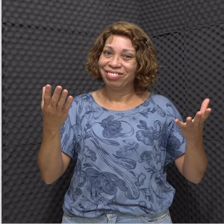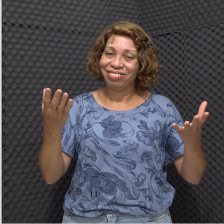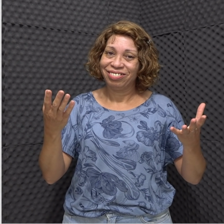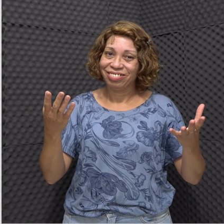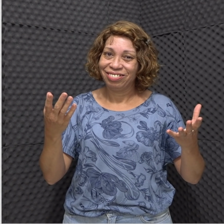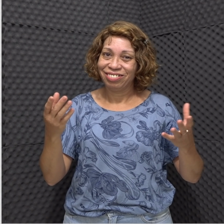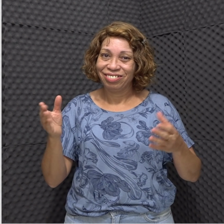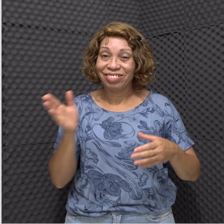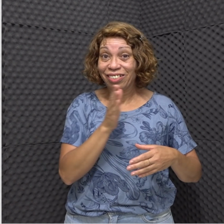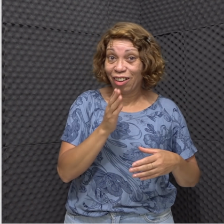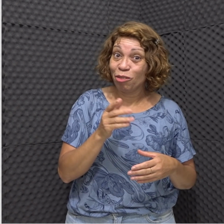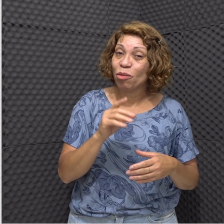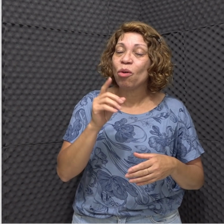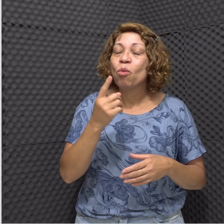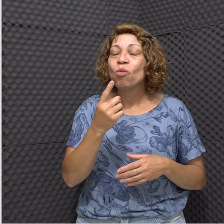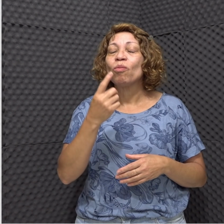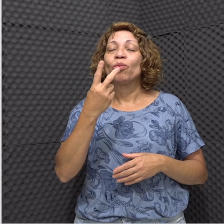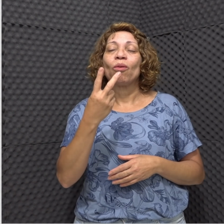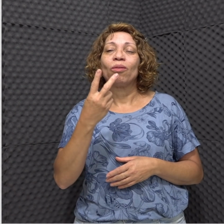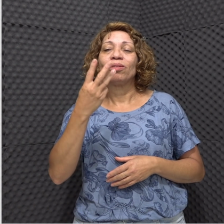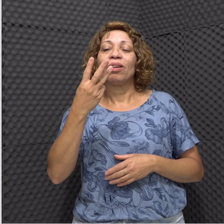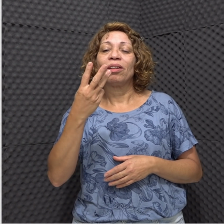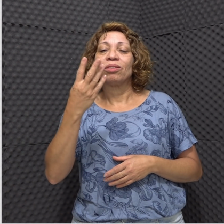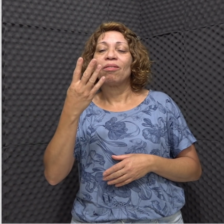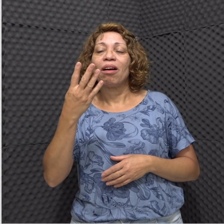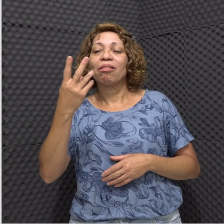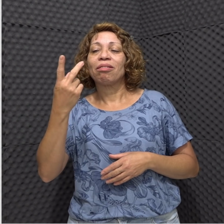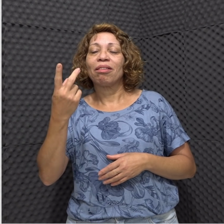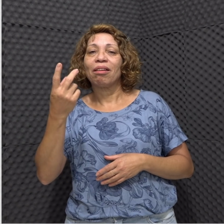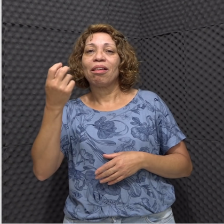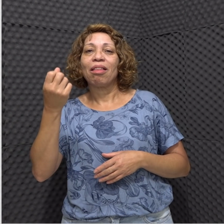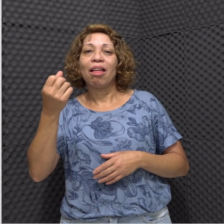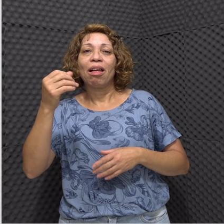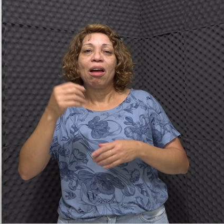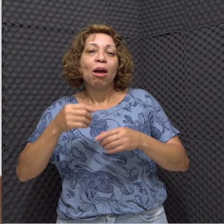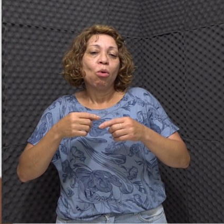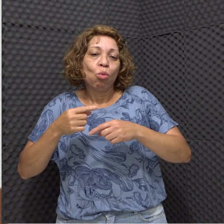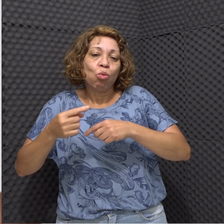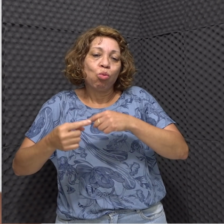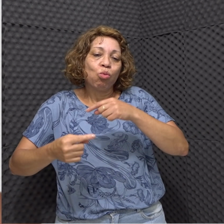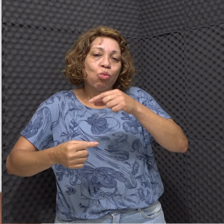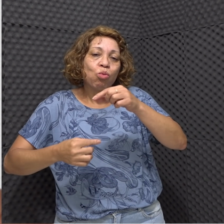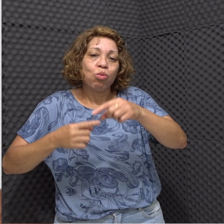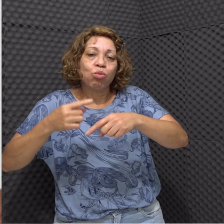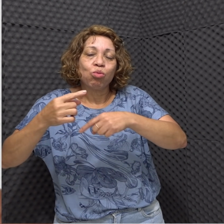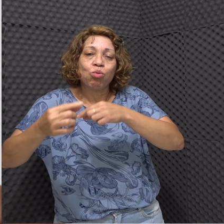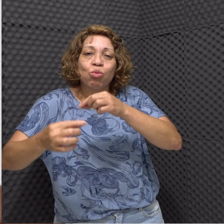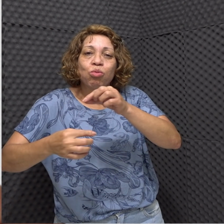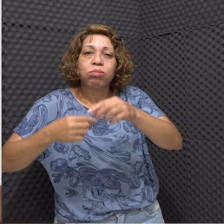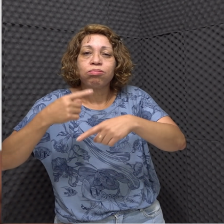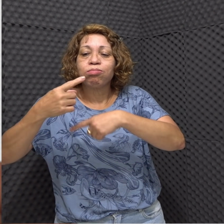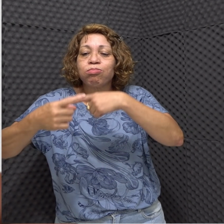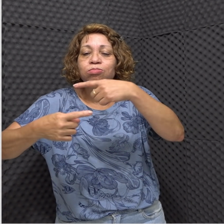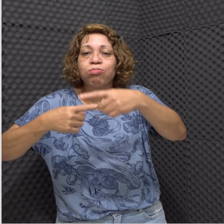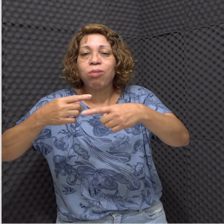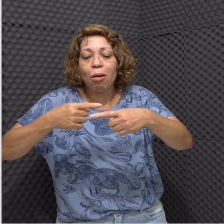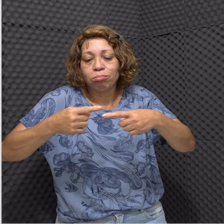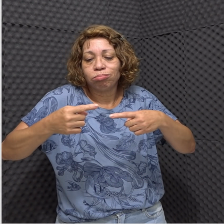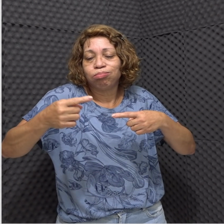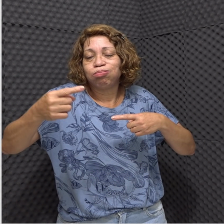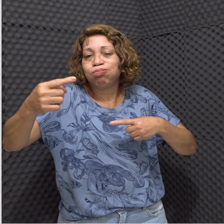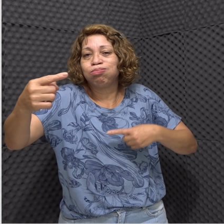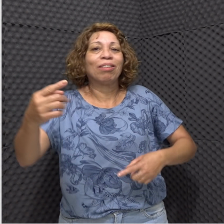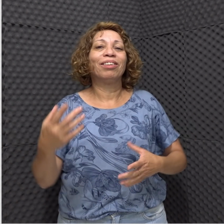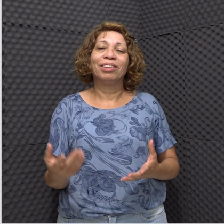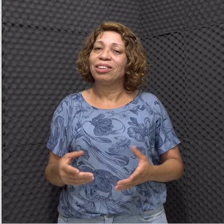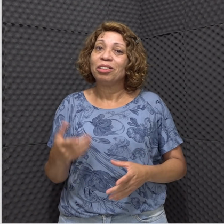abre chaves, 1, 2, 3, 4, 5. Como o número é infinito, nós não temos como saber